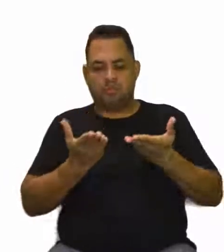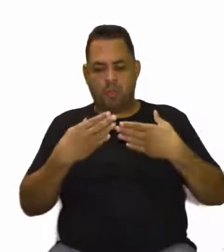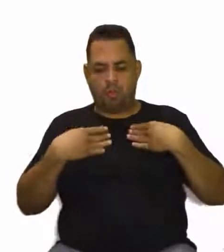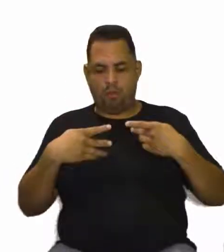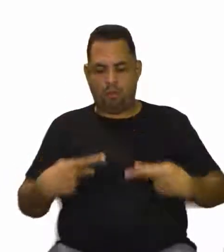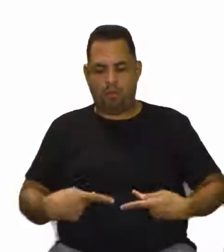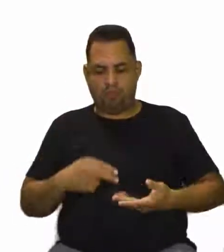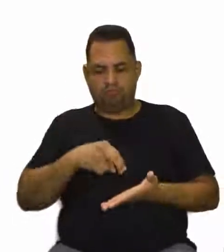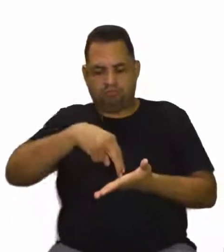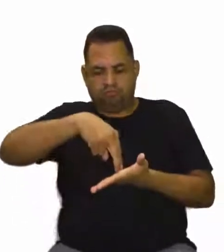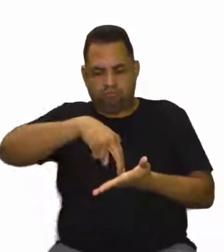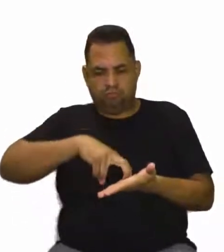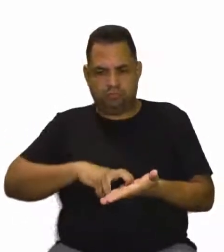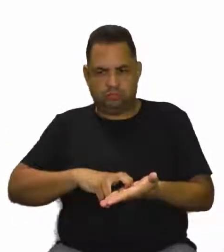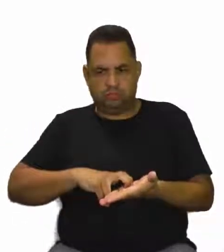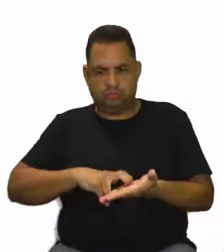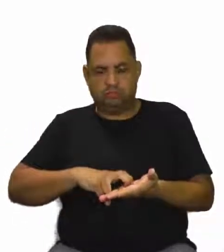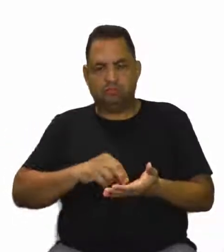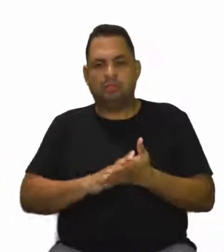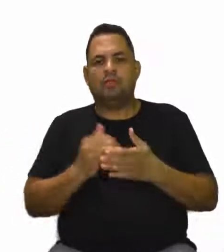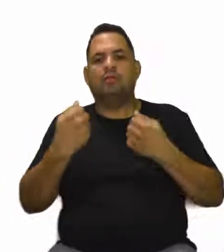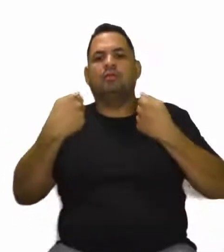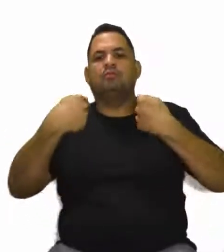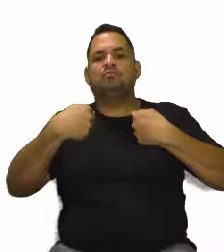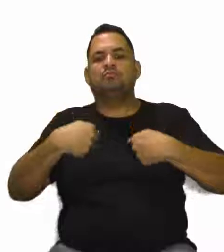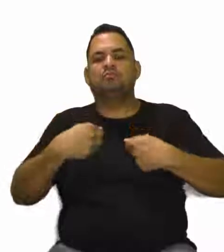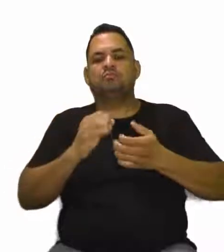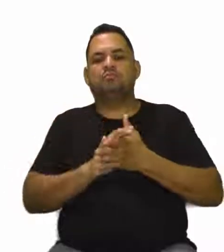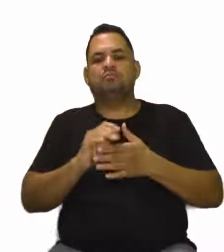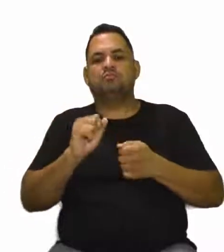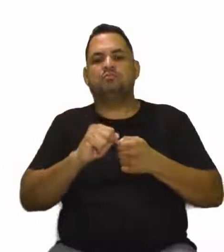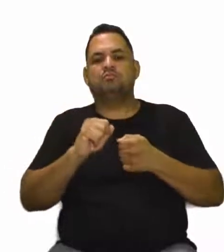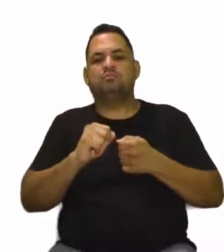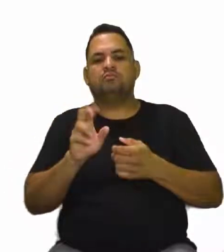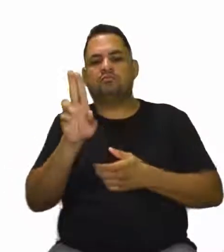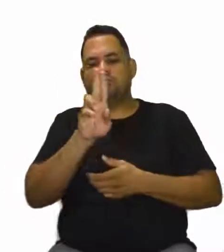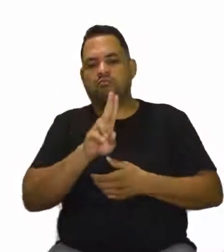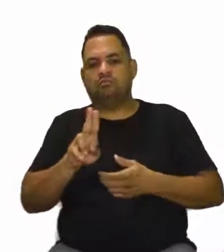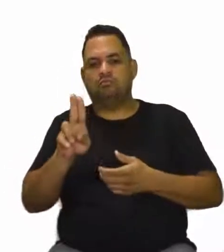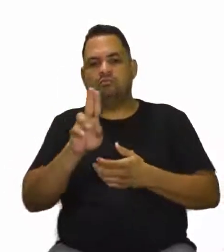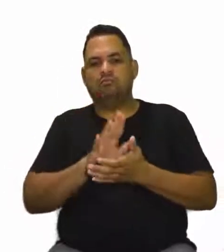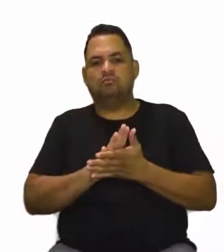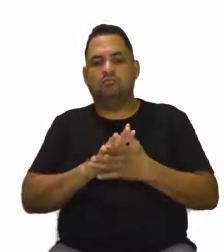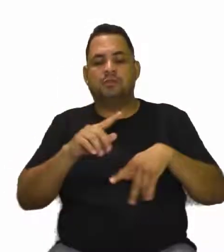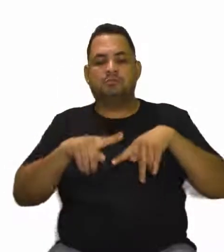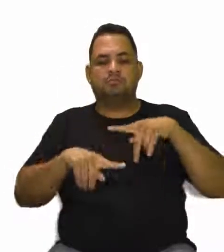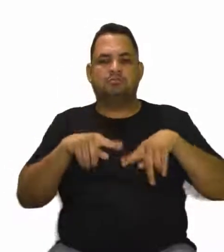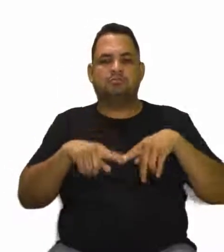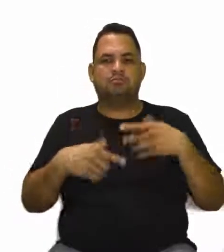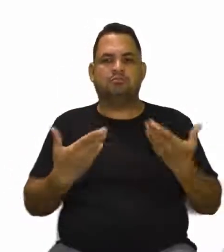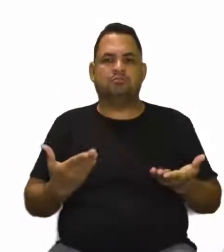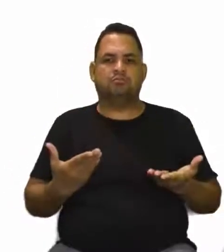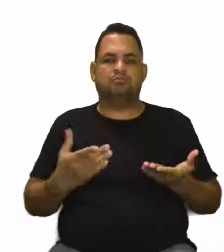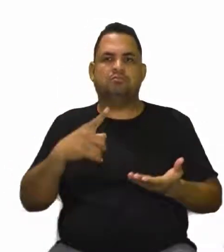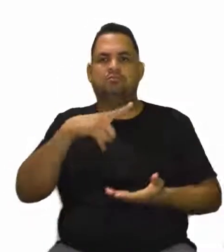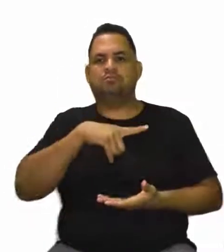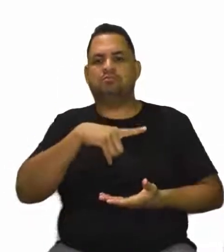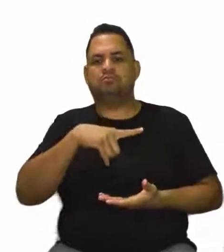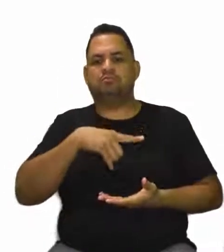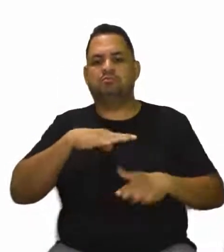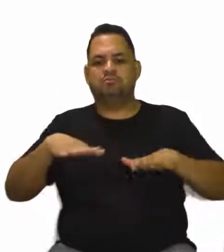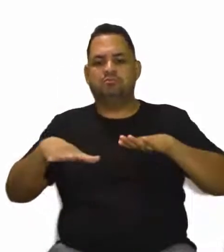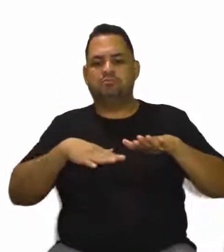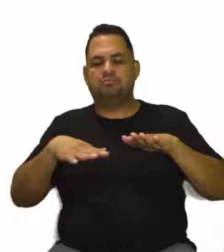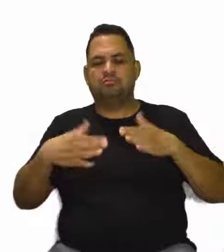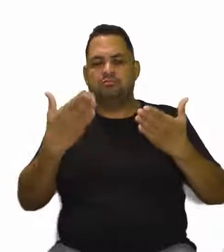exemplo, o agachamento. E eu posso fazer um agachamento usando acessórios. Então, eu tenho esse